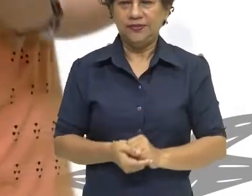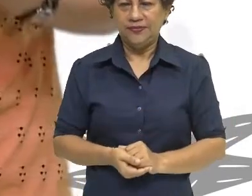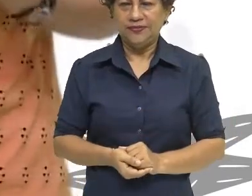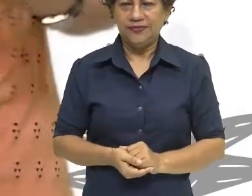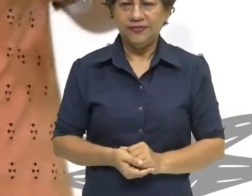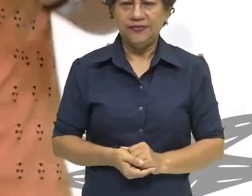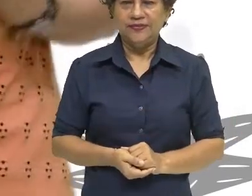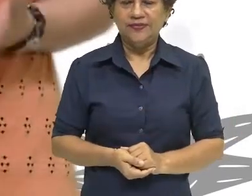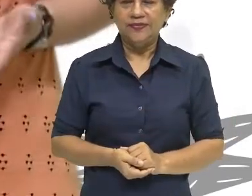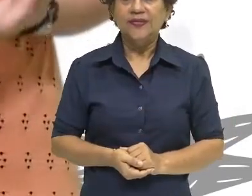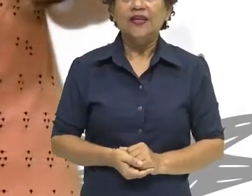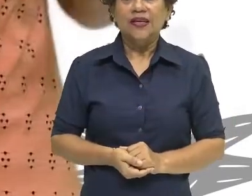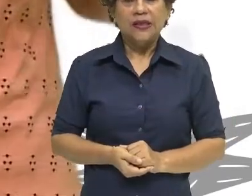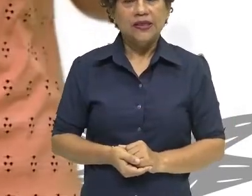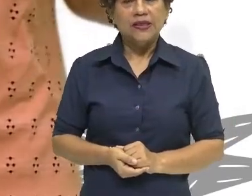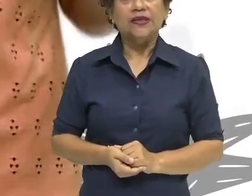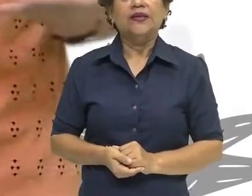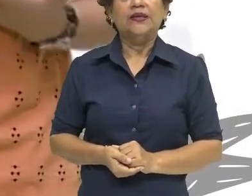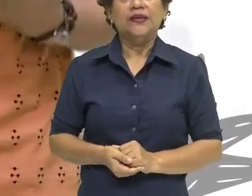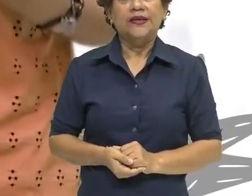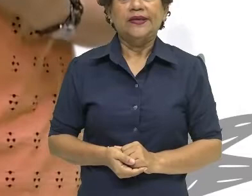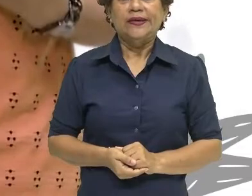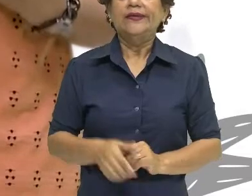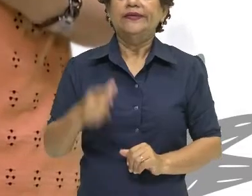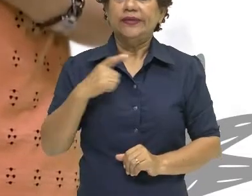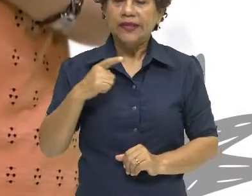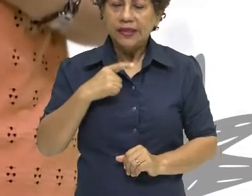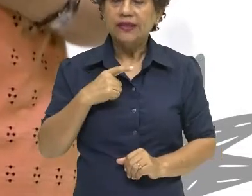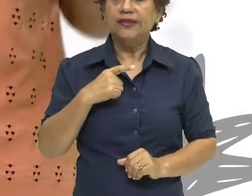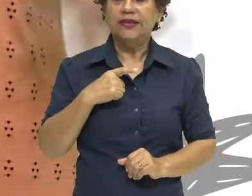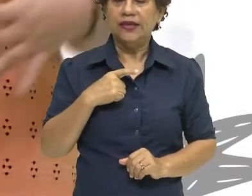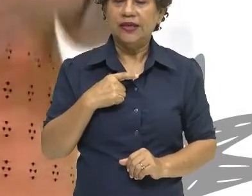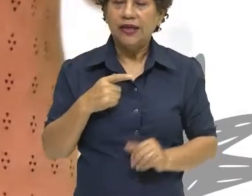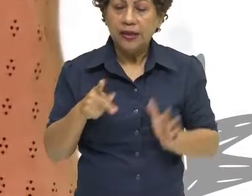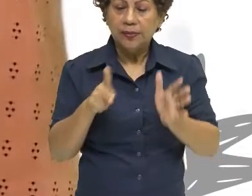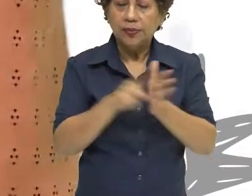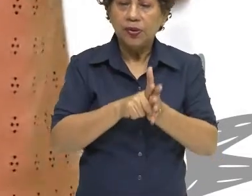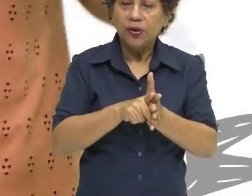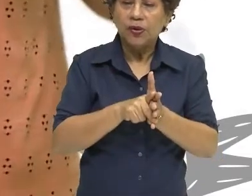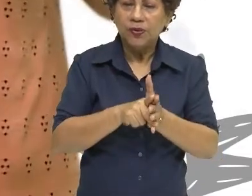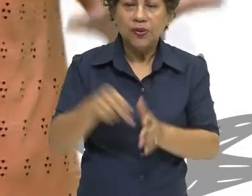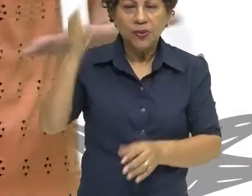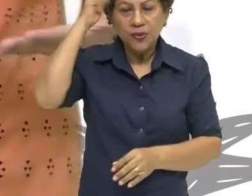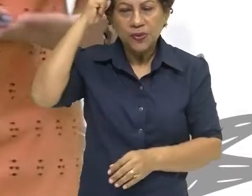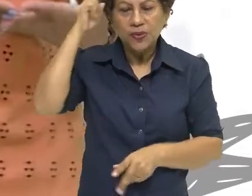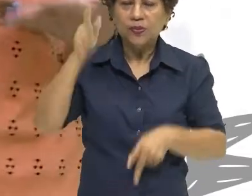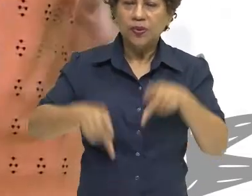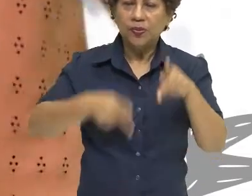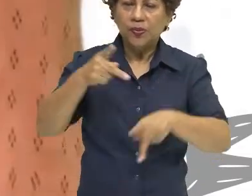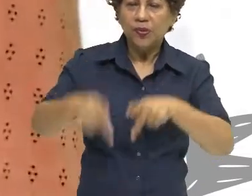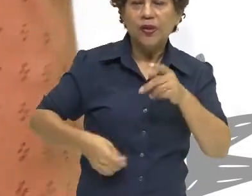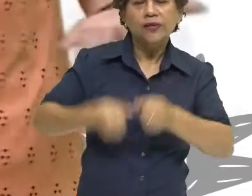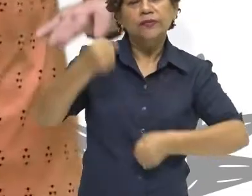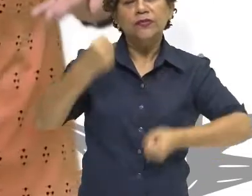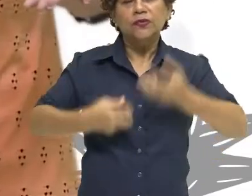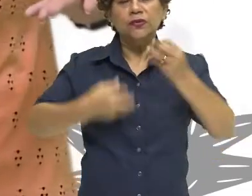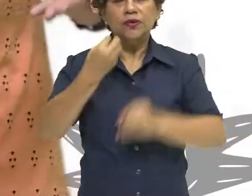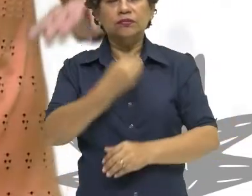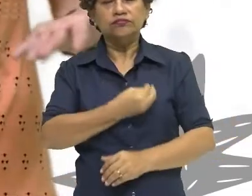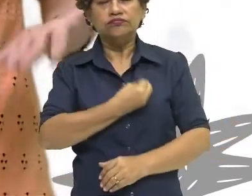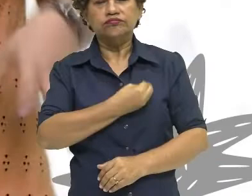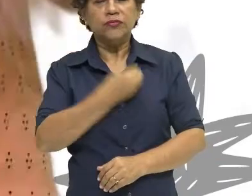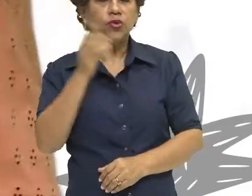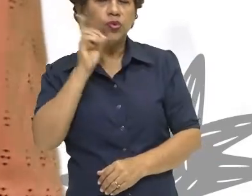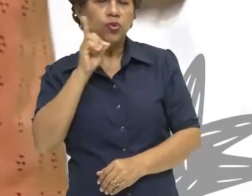serem produzidos por pessoas que são pertencentes às classes mais populares. Então, eles vão retratar nesses poemas a vida